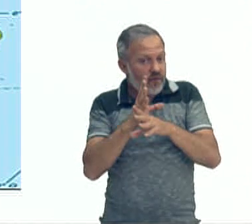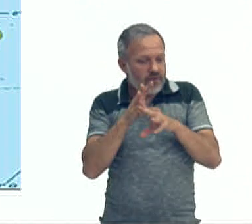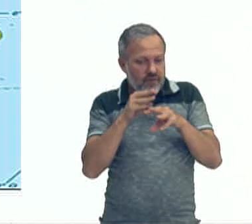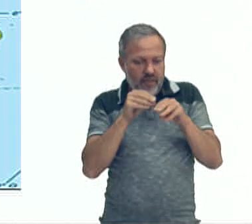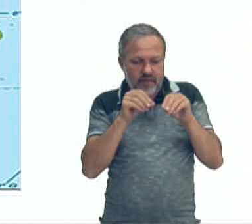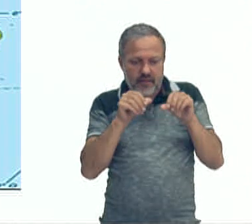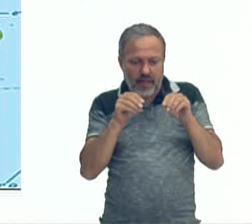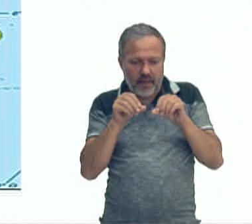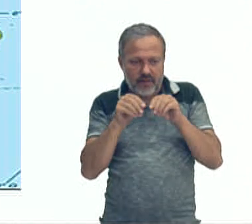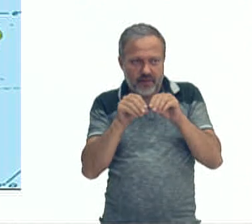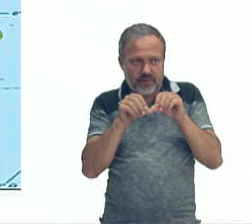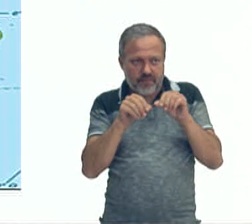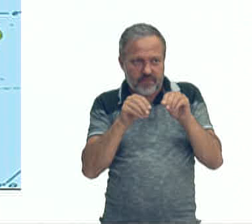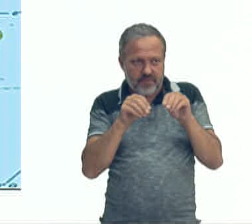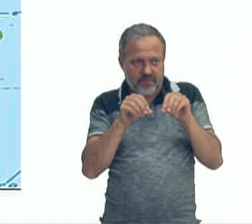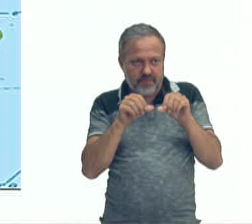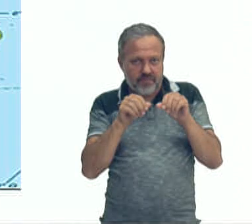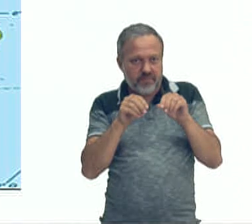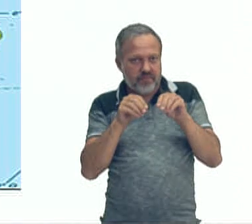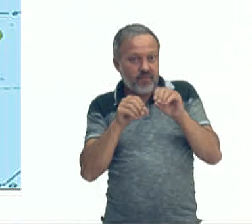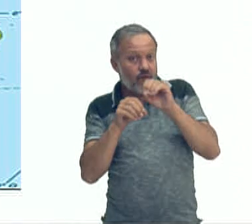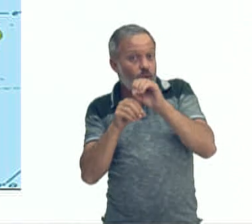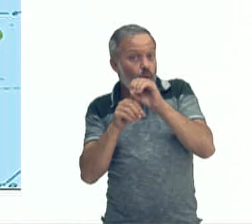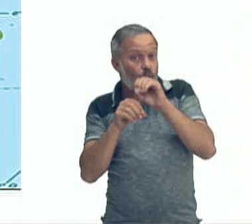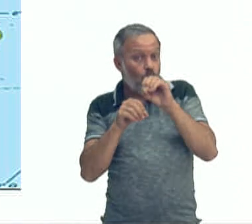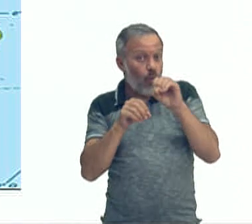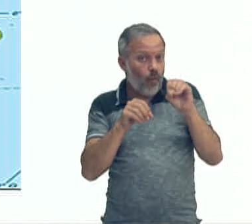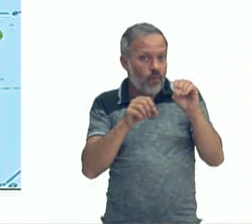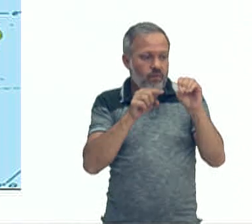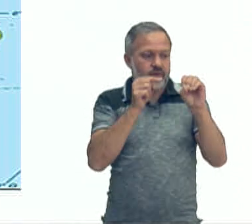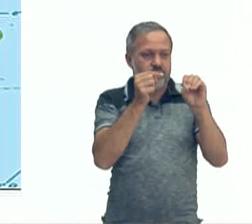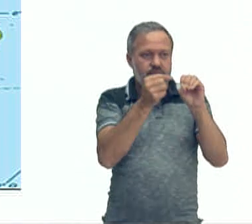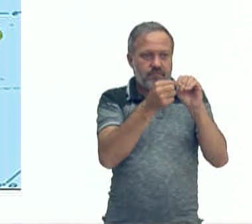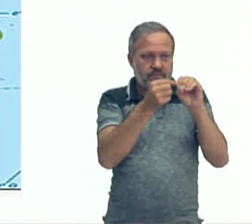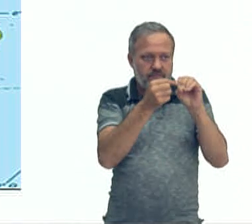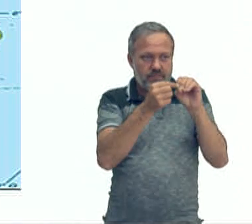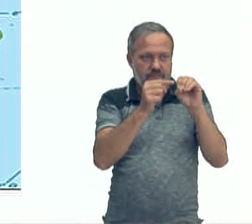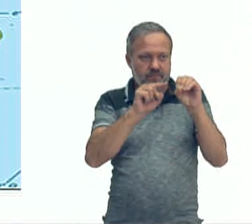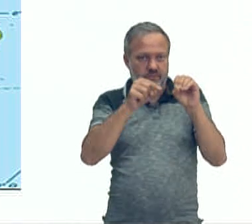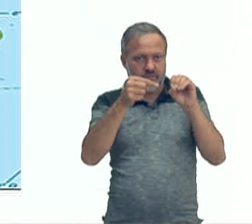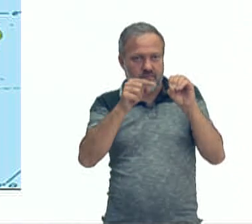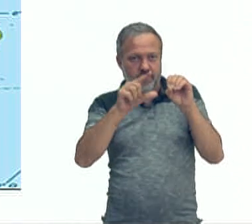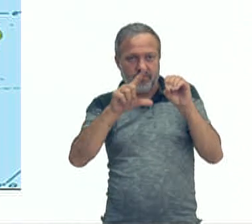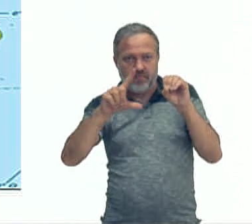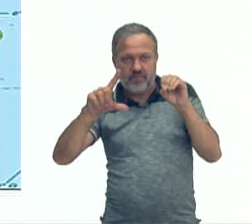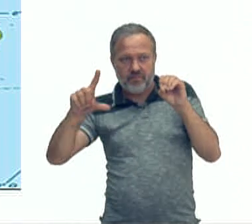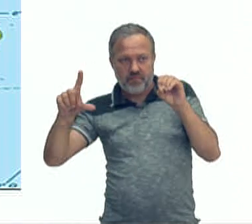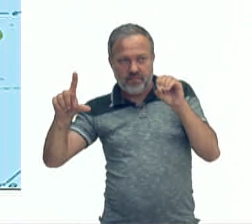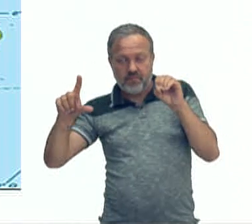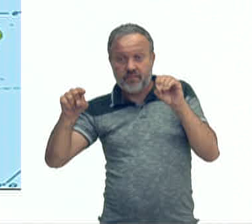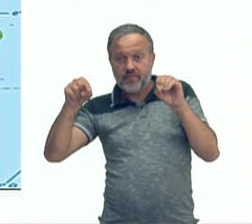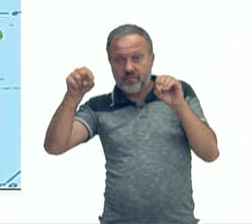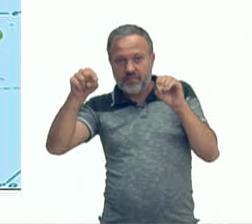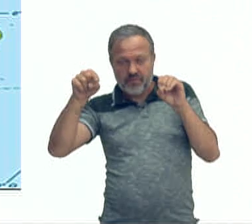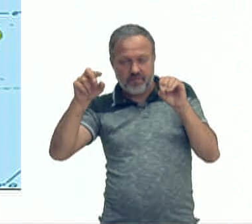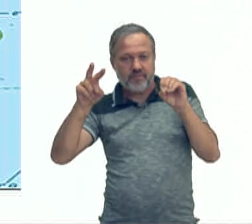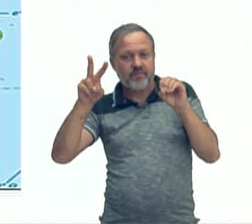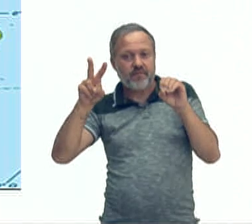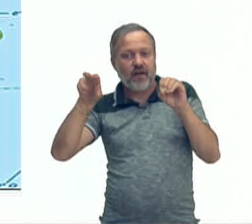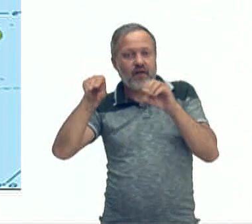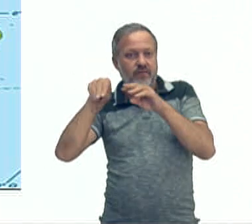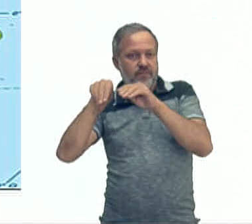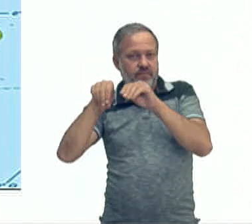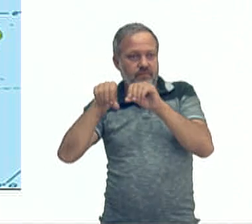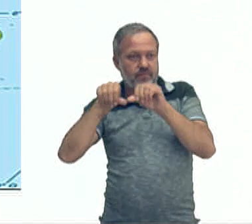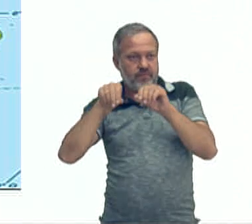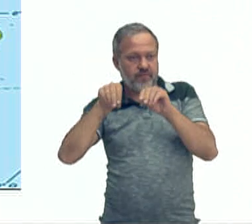ocidental, portanto, oeste do continente, ok? Enquanto o outro lado, a porção oriental do continente, perto do